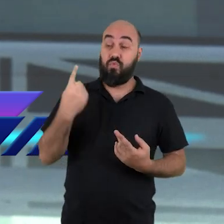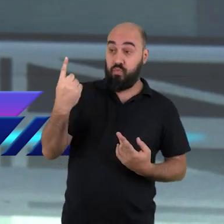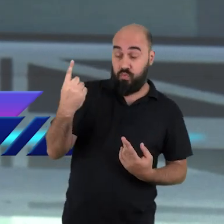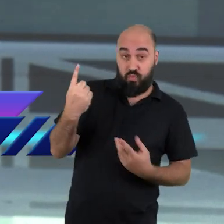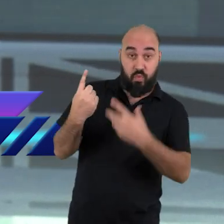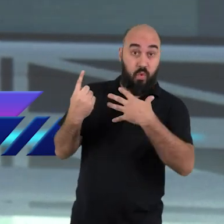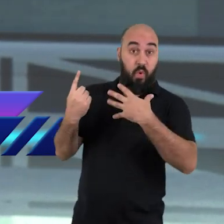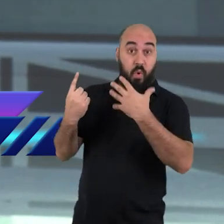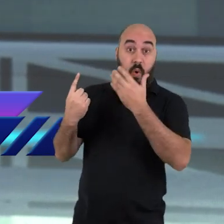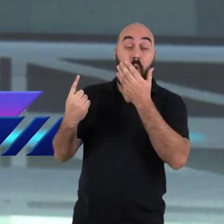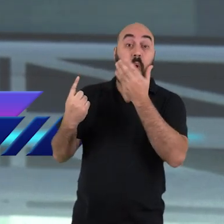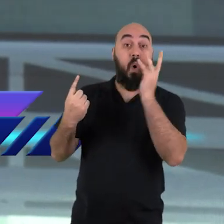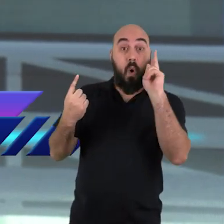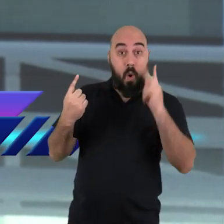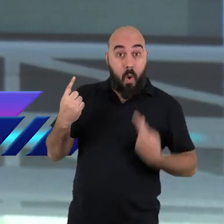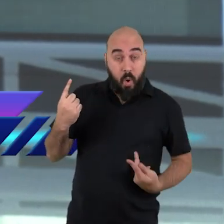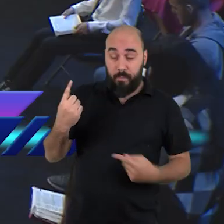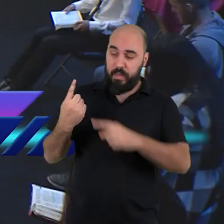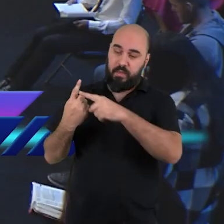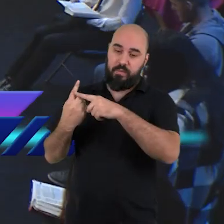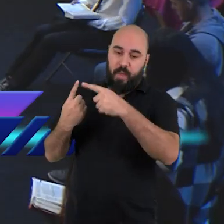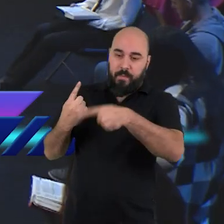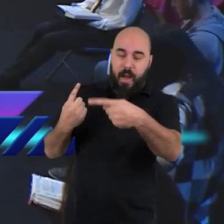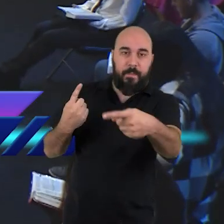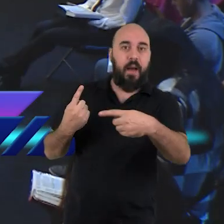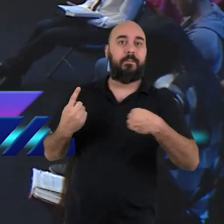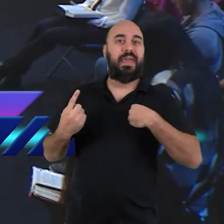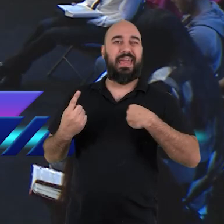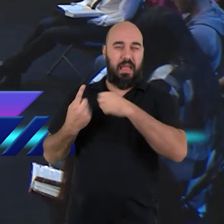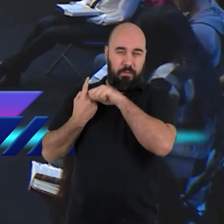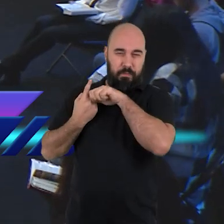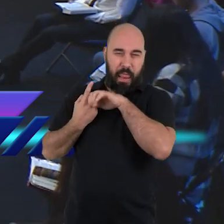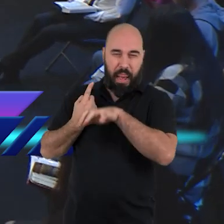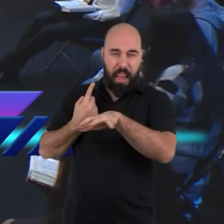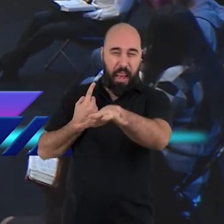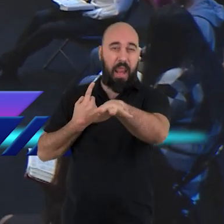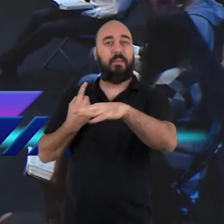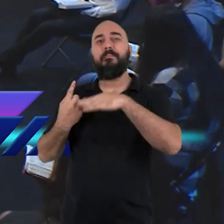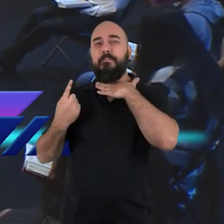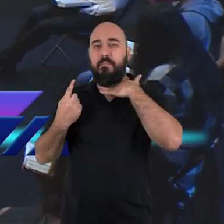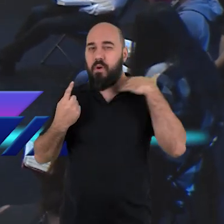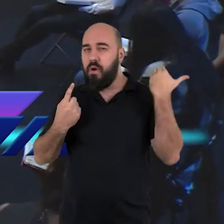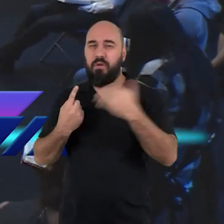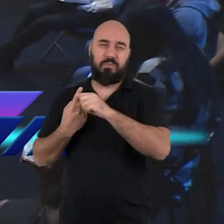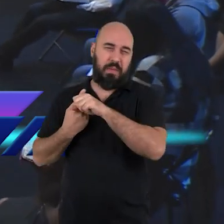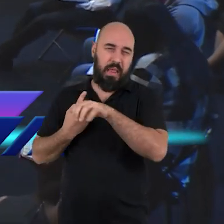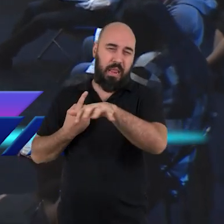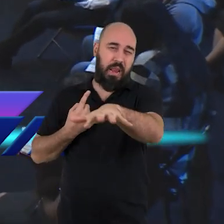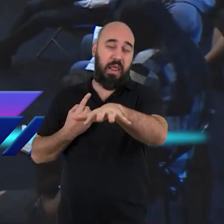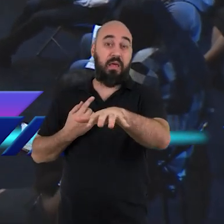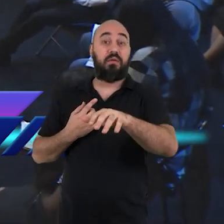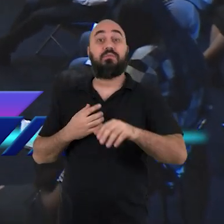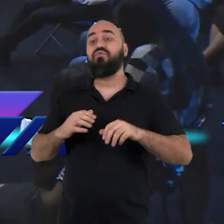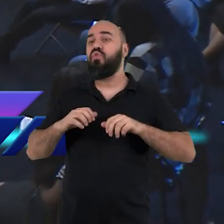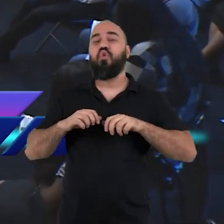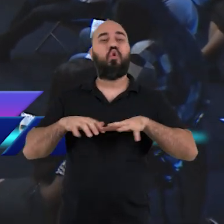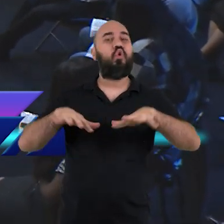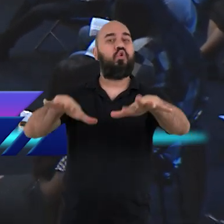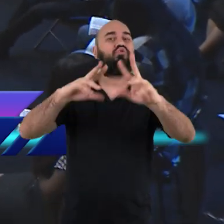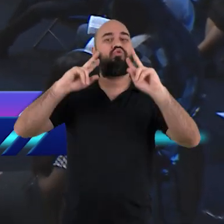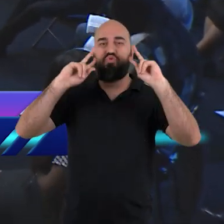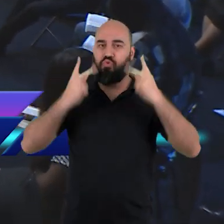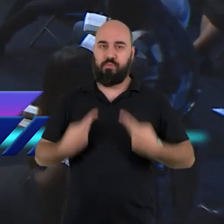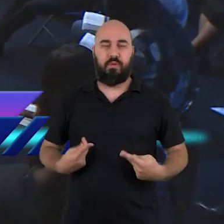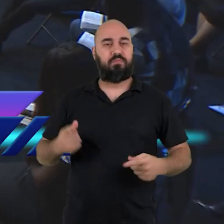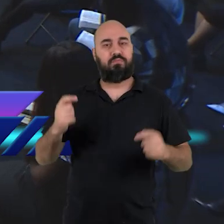só homem entrou o pecado no mundo, e pelo pecado a morte, assim também a morte passou a todos os